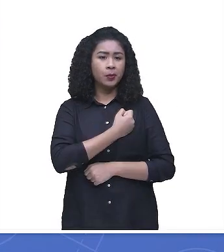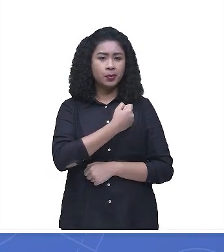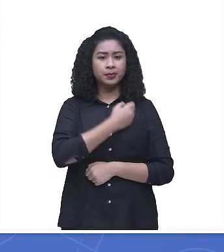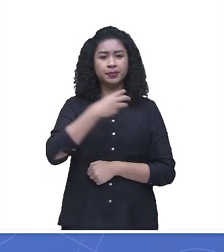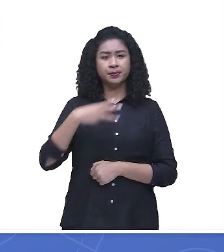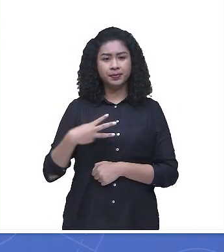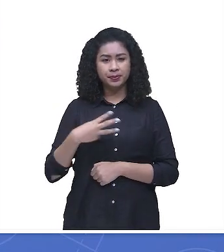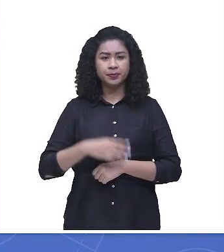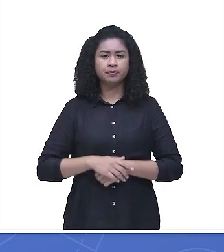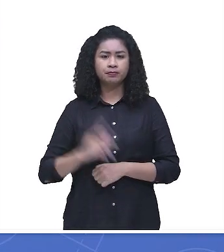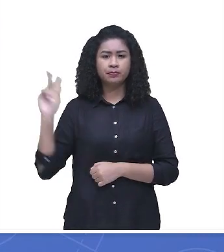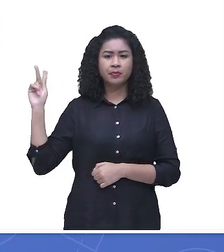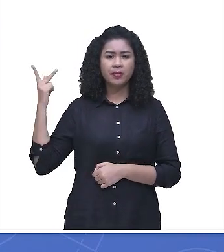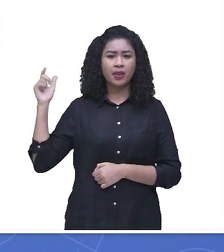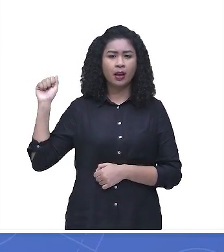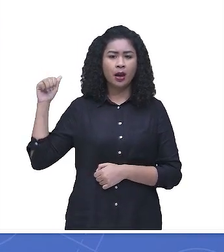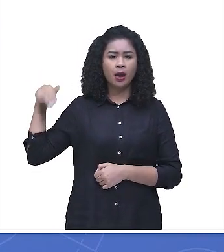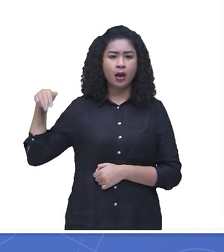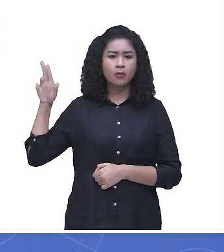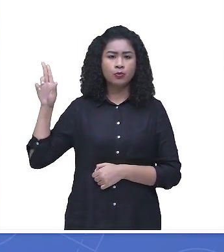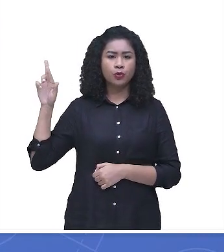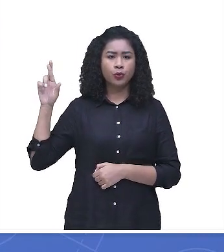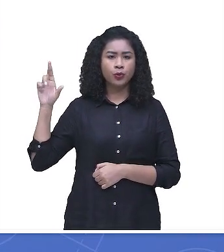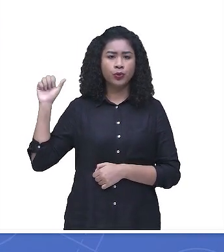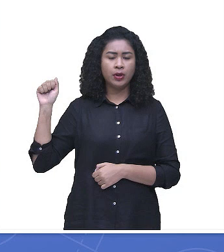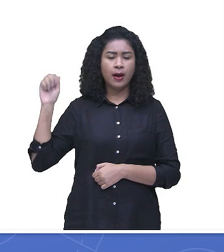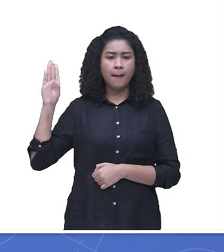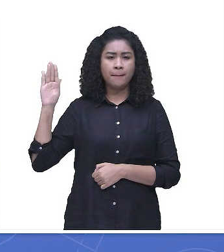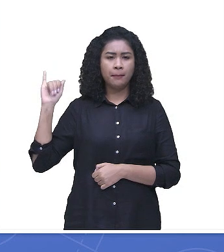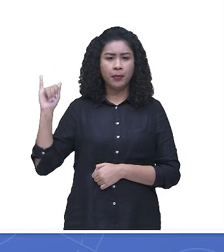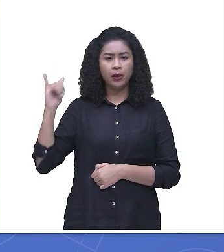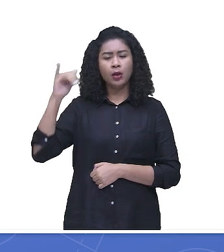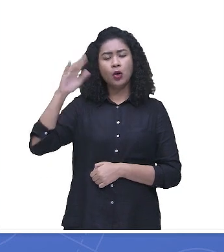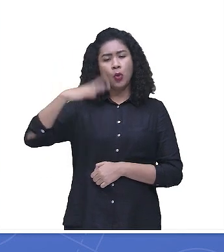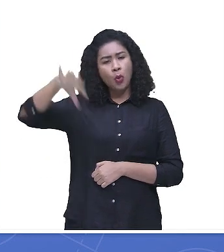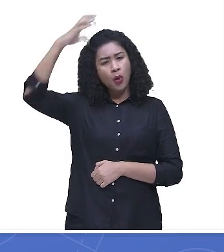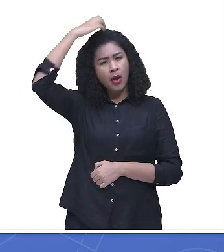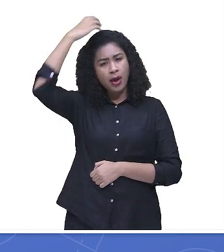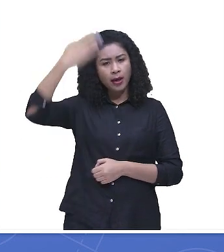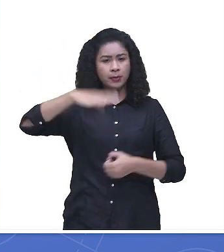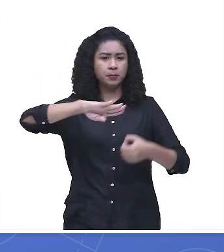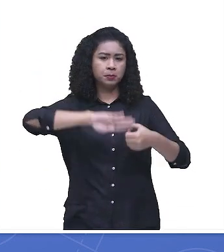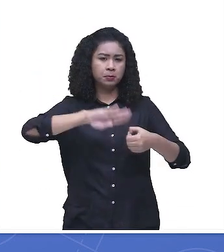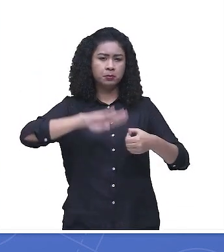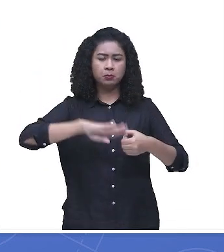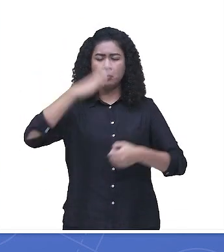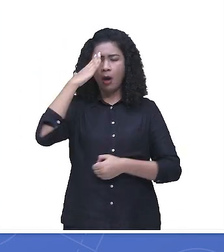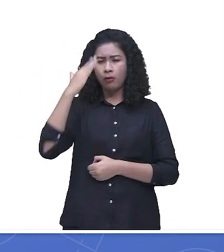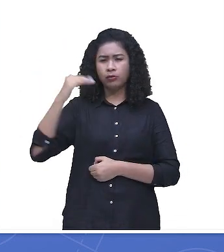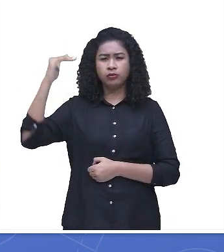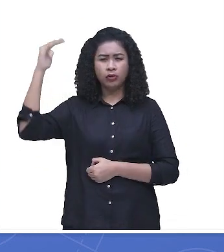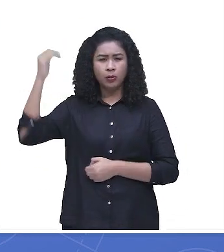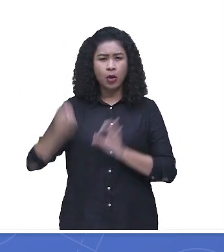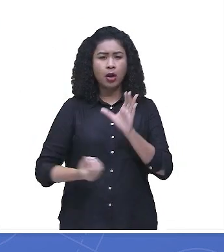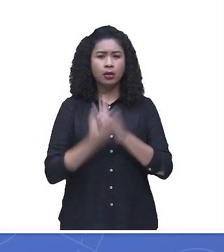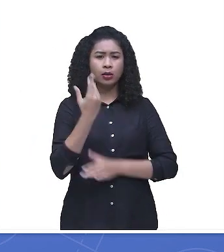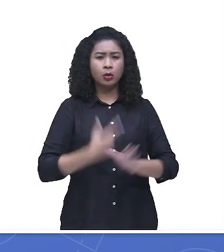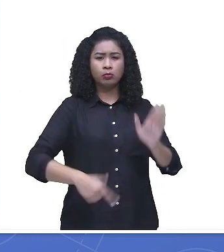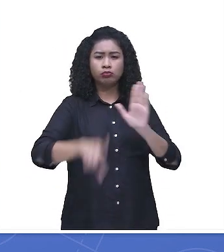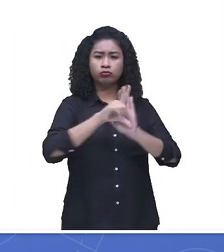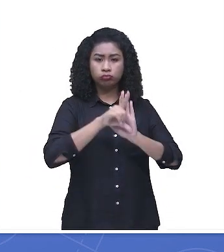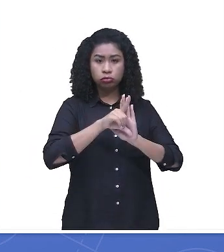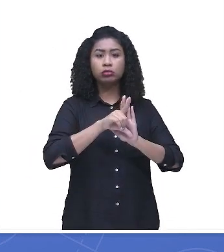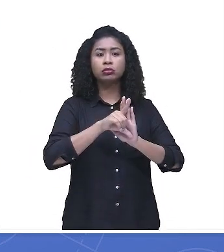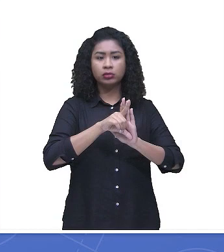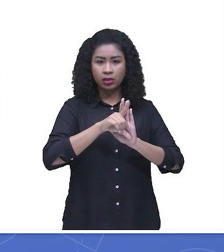o mais importante rei da Babilônia, organizou o chamado Código de Hammurabi, que era, essa aí eu não aceito equívocos,